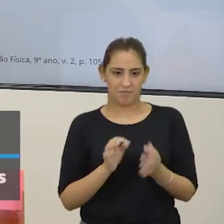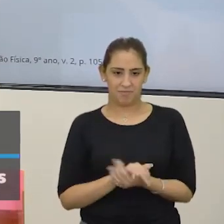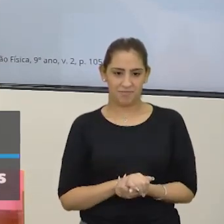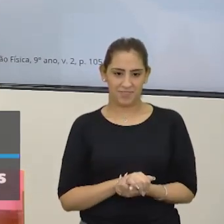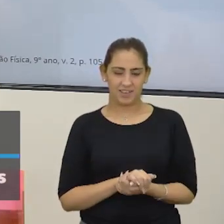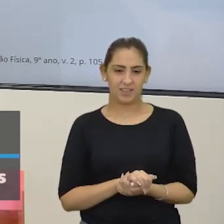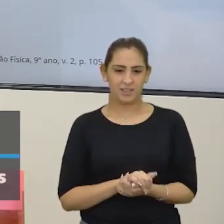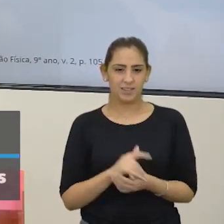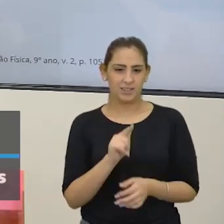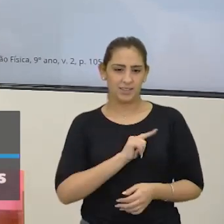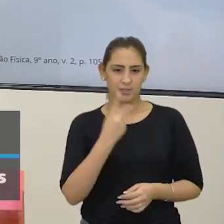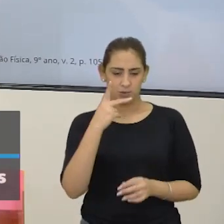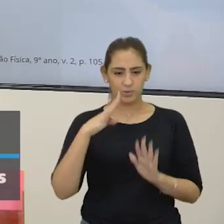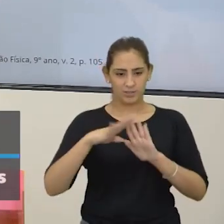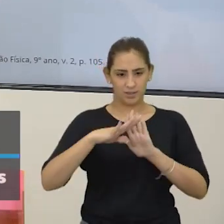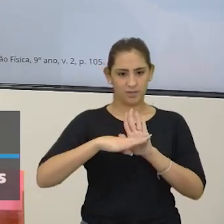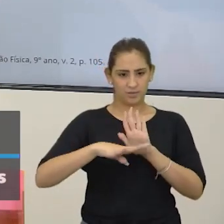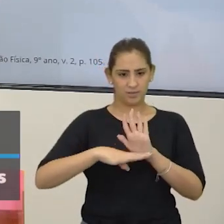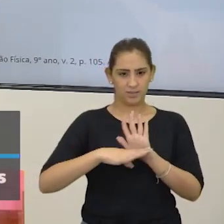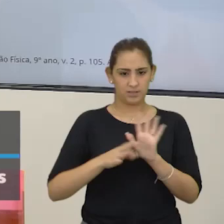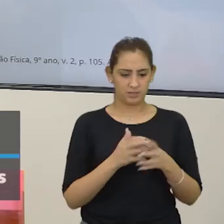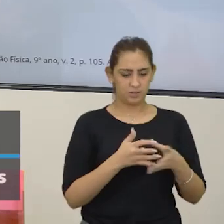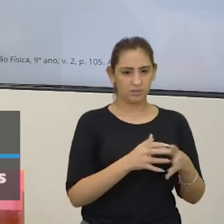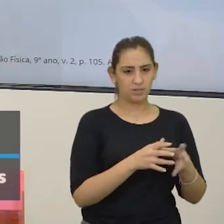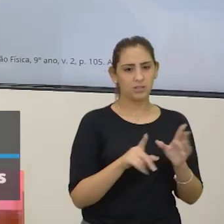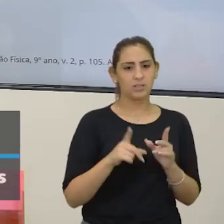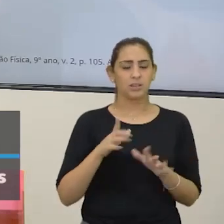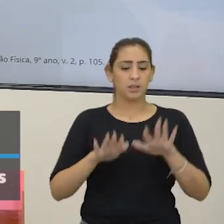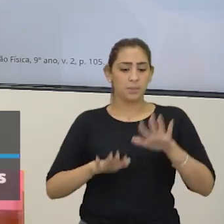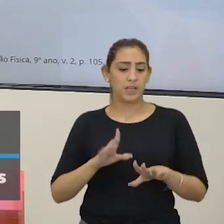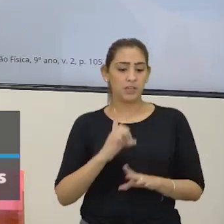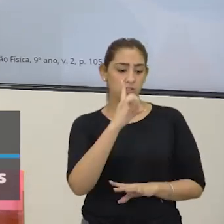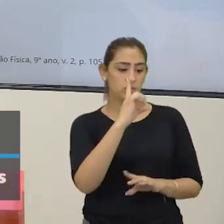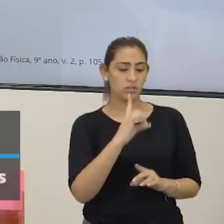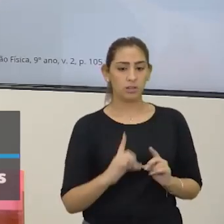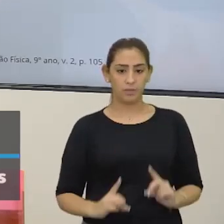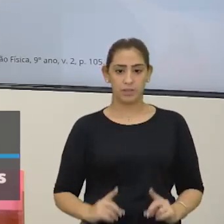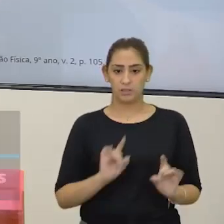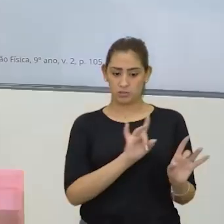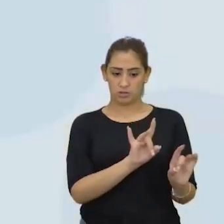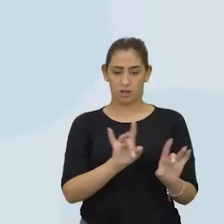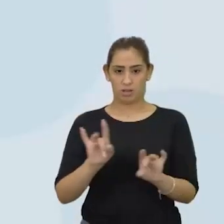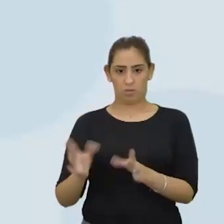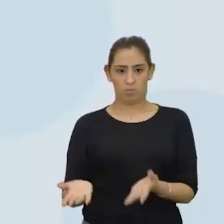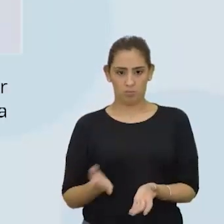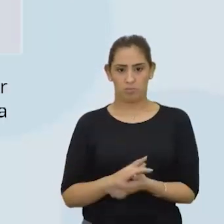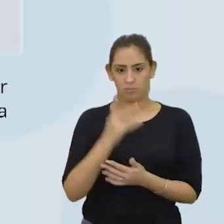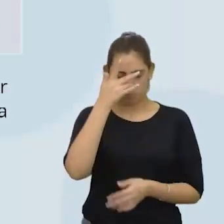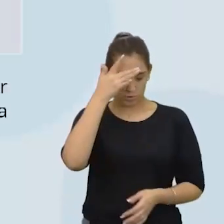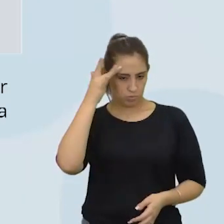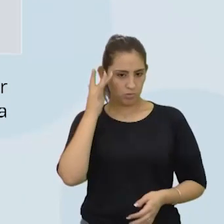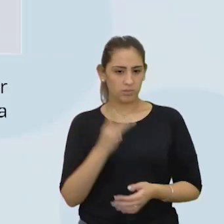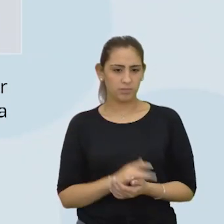tendo as suas classificações dependendo da deficiência do indivíduo, da pessoa.